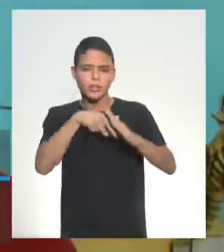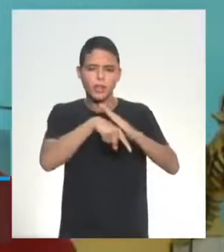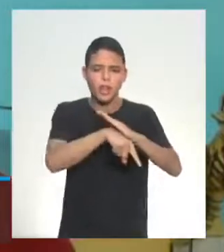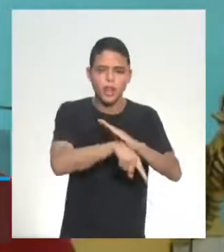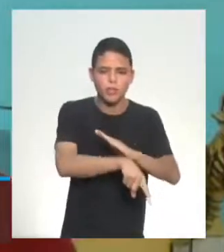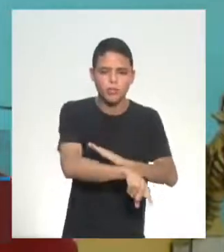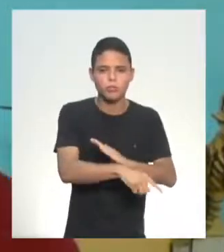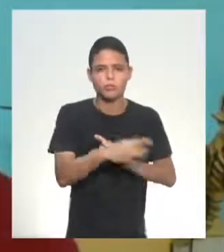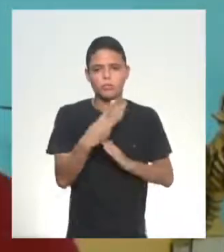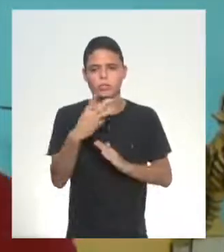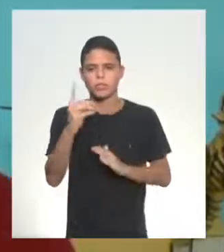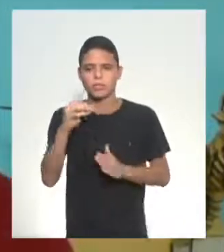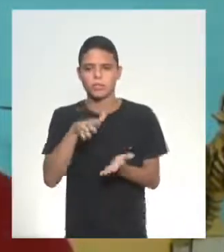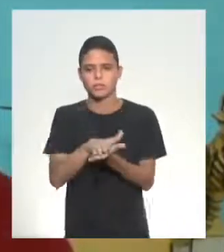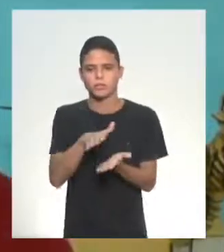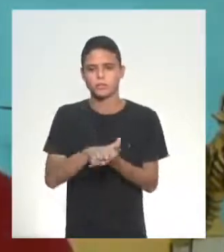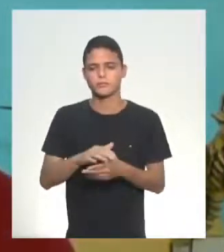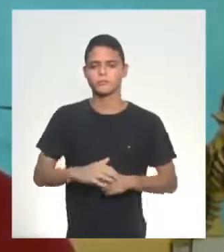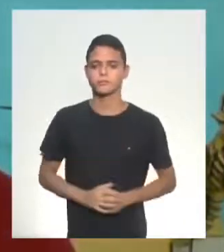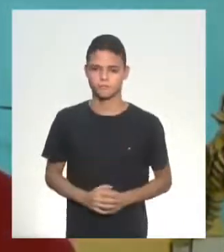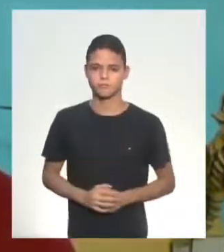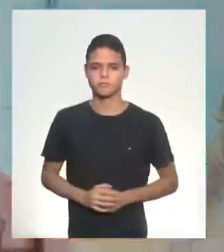volta a falar. Não saia daí.